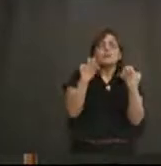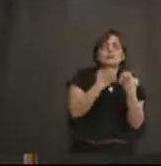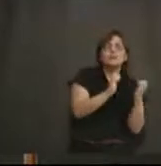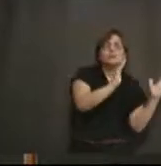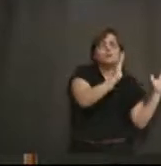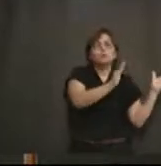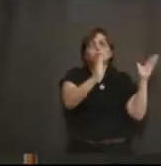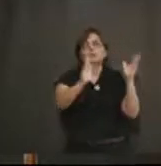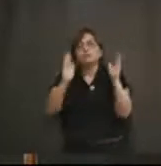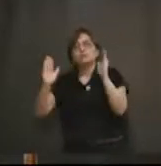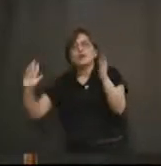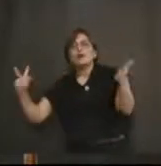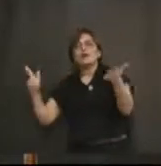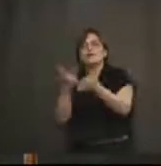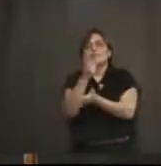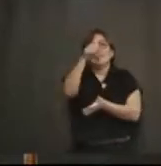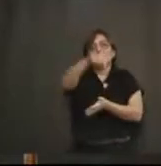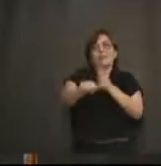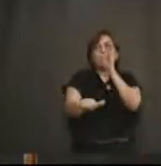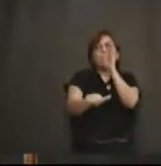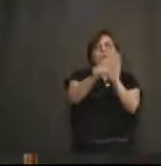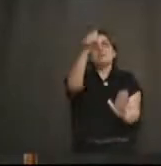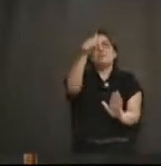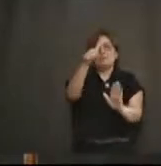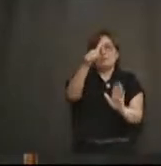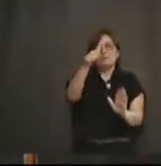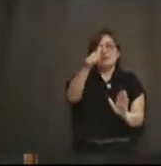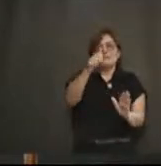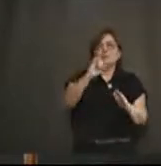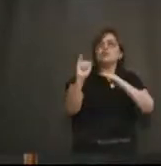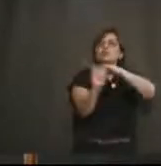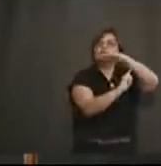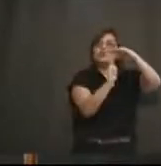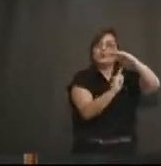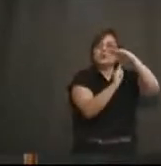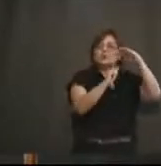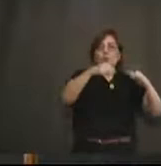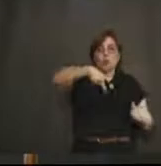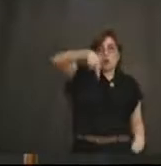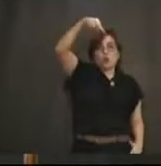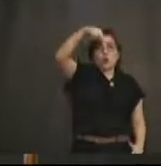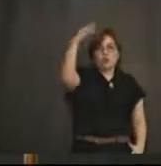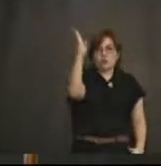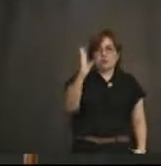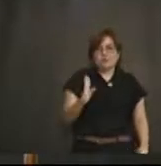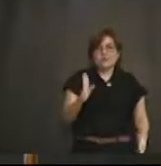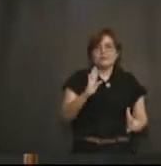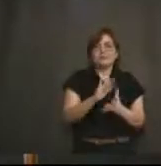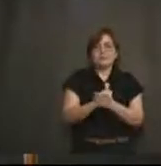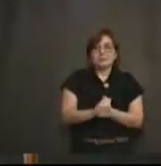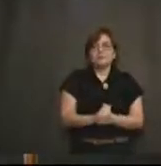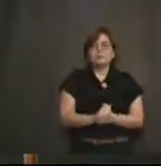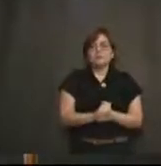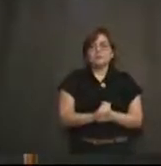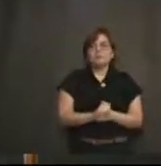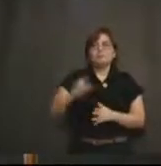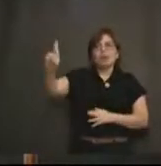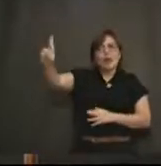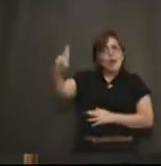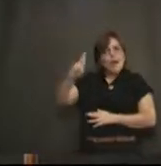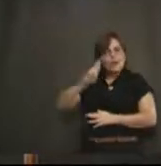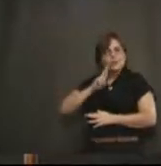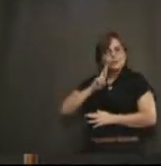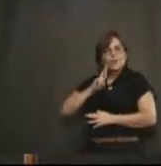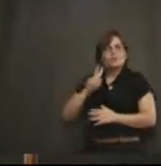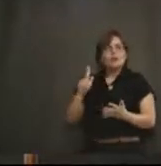país ocorresse pela primeira vez em uma instituição da região norte do Brasil. A resposta veio no